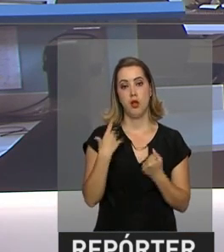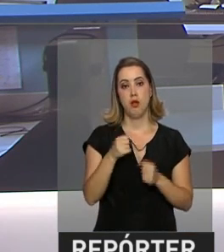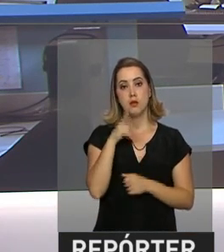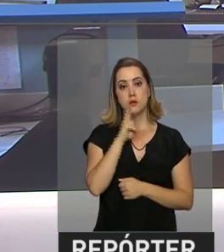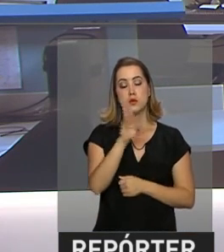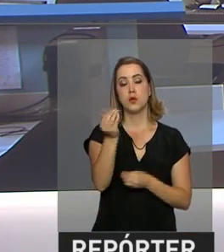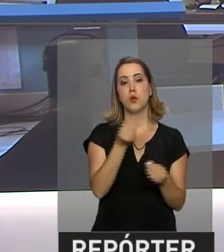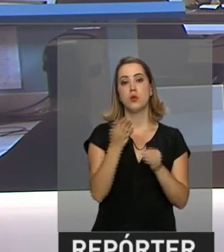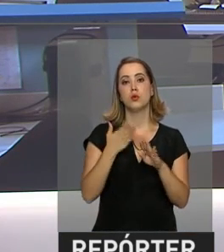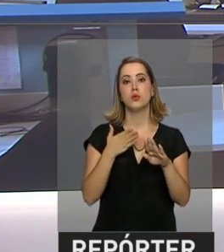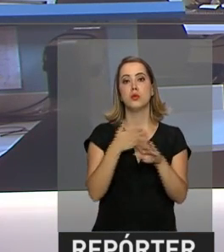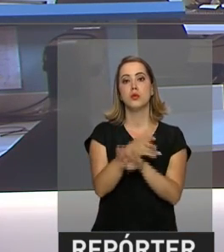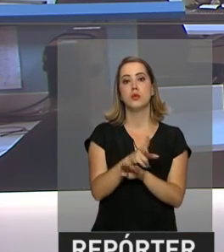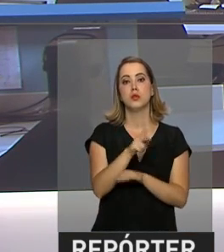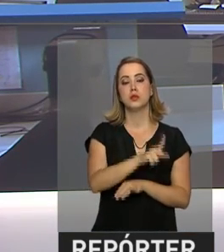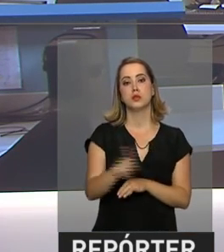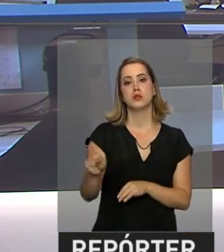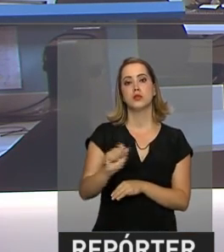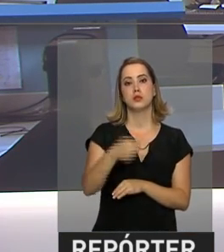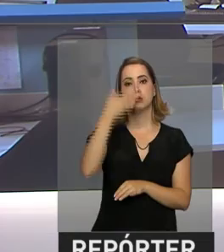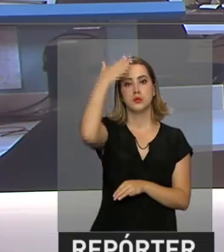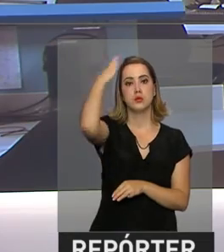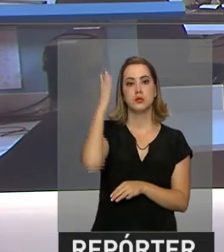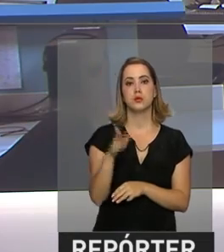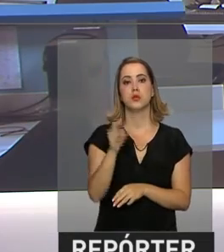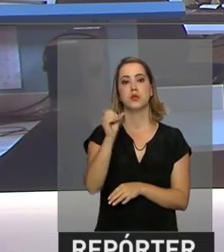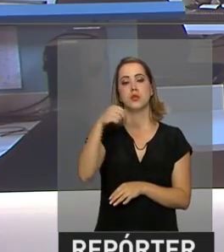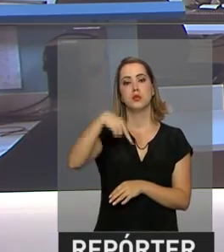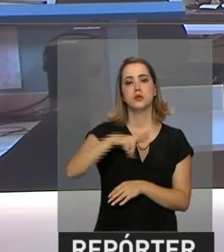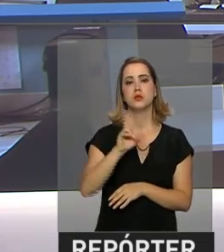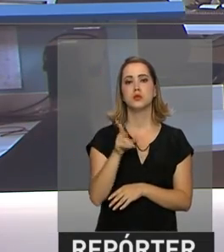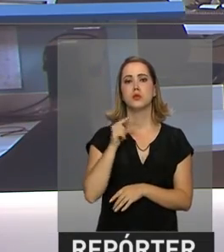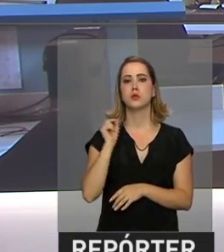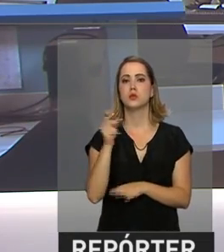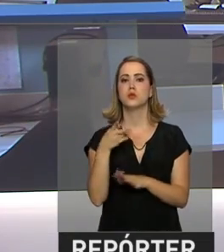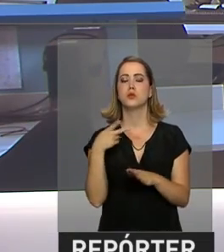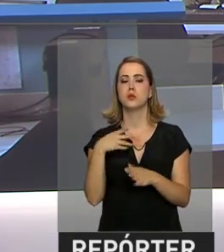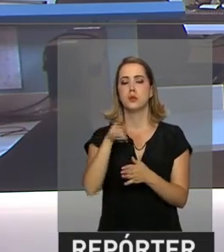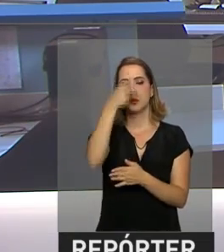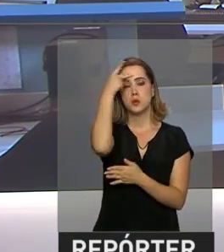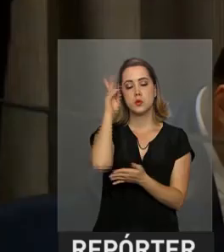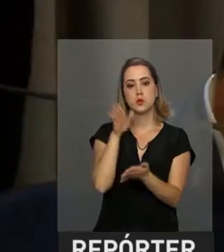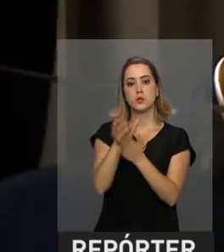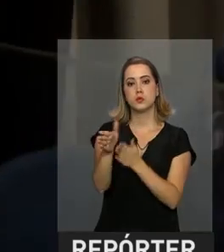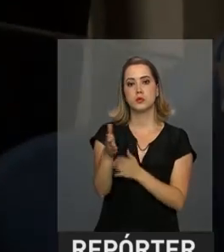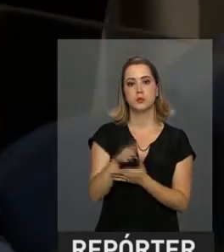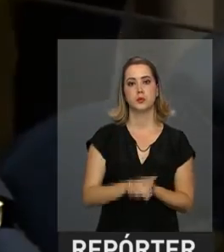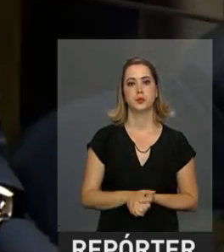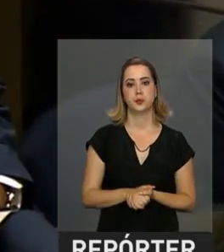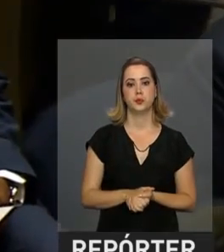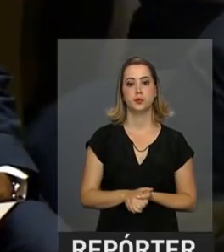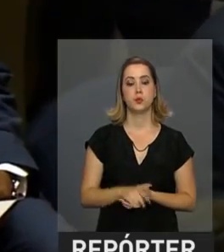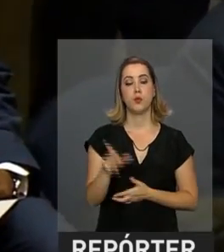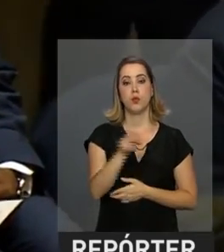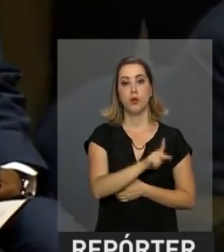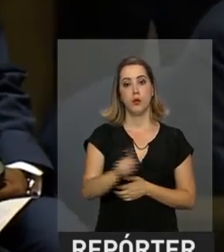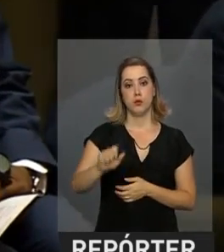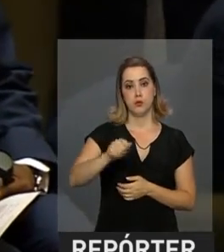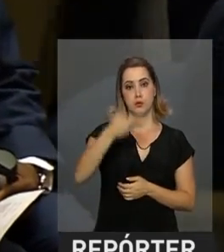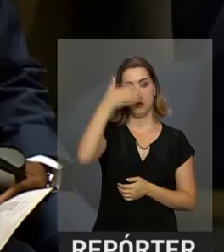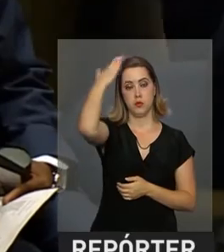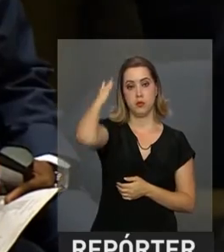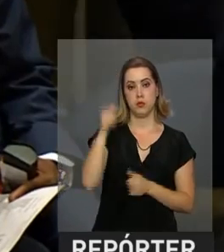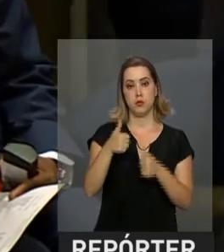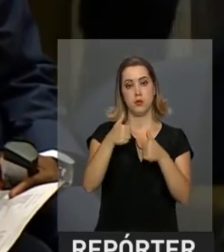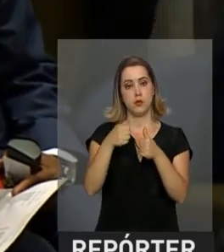do presidente durante o encontro de hoje na onu sobre a situação dos refugiados o presidente michel temer